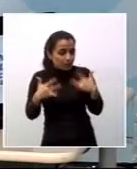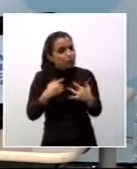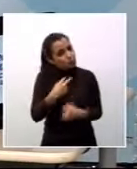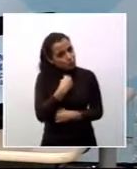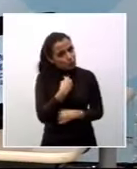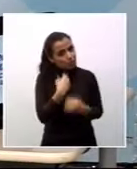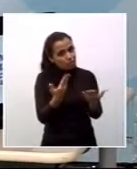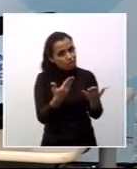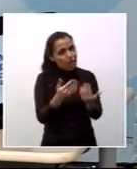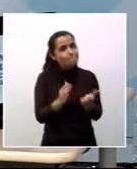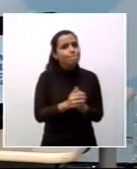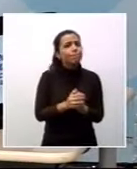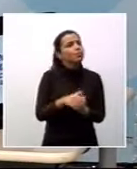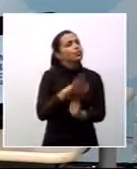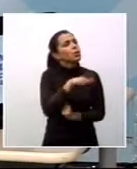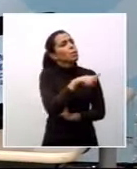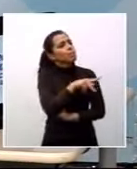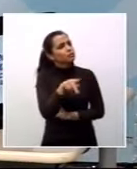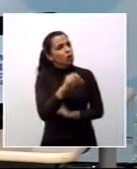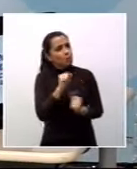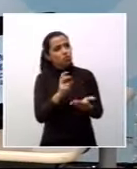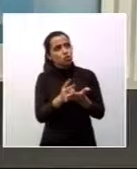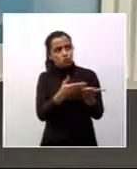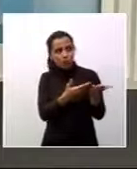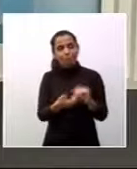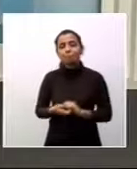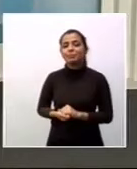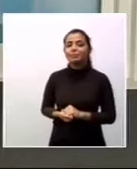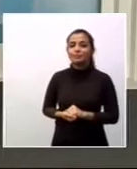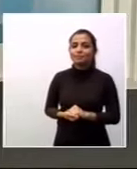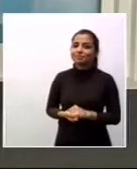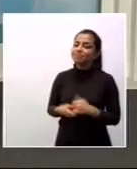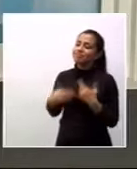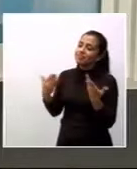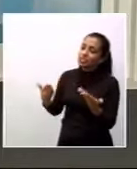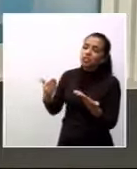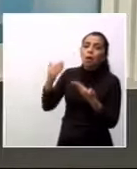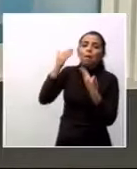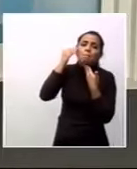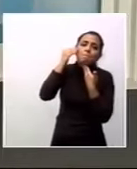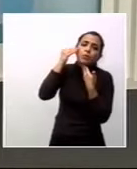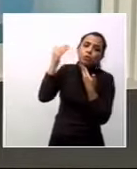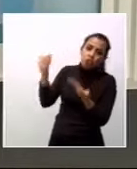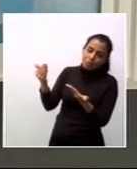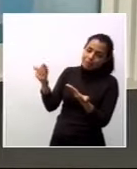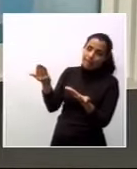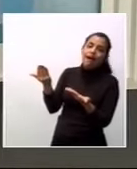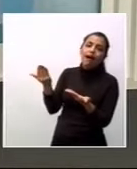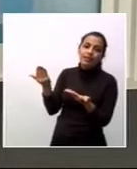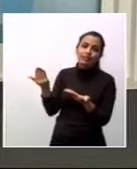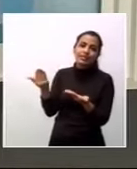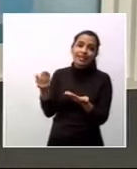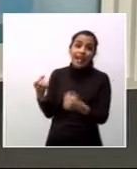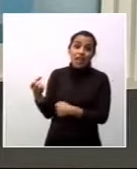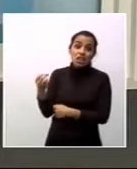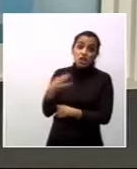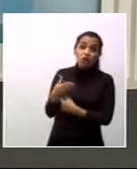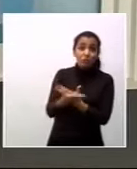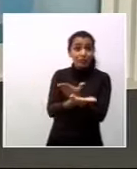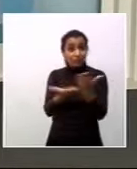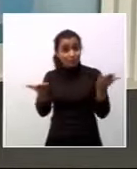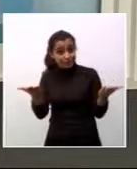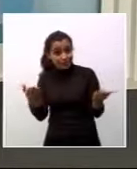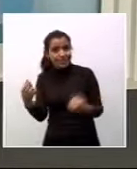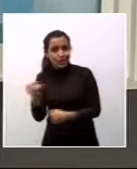é professora pode continuar gente muito obrigada a gente isso novo tanto para você